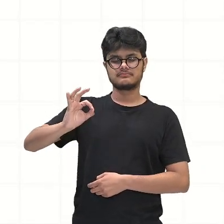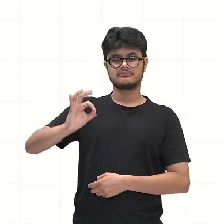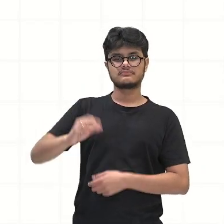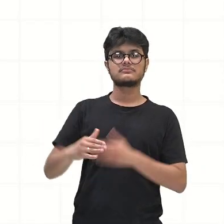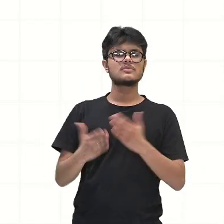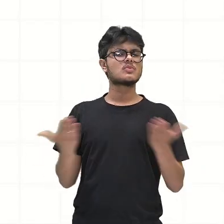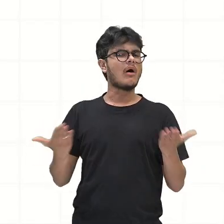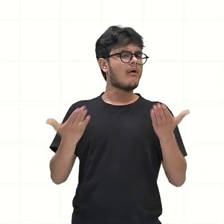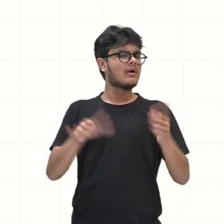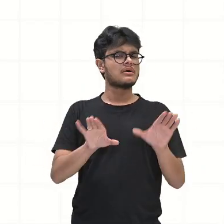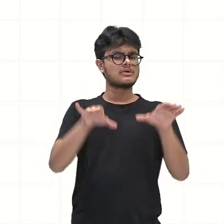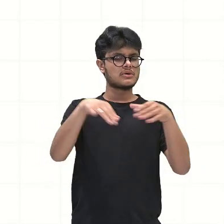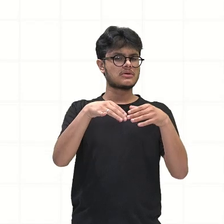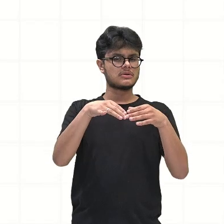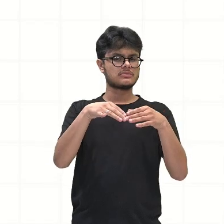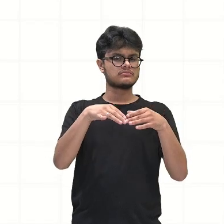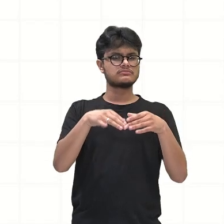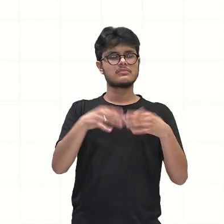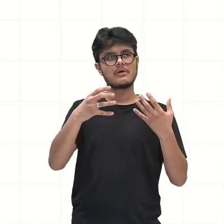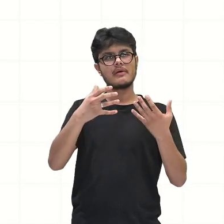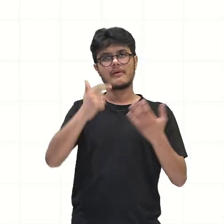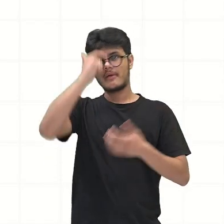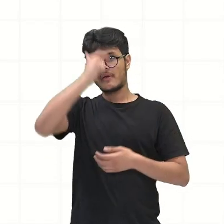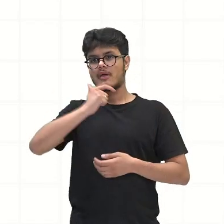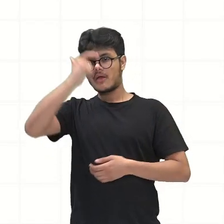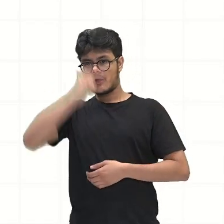é cara a cara,